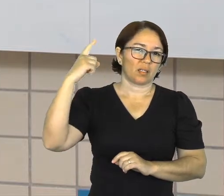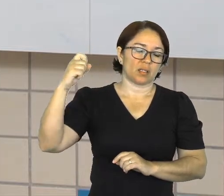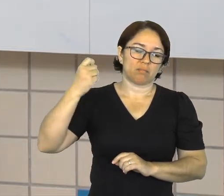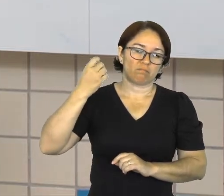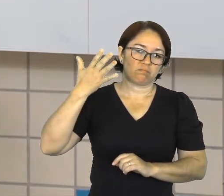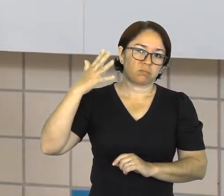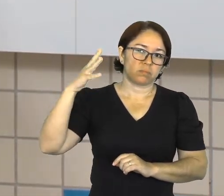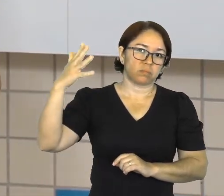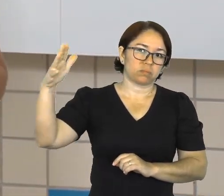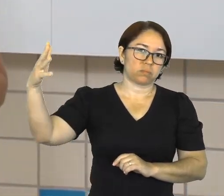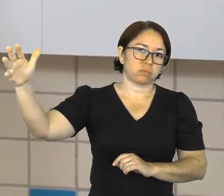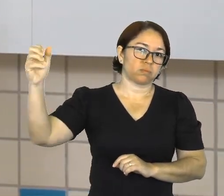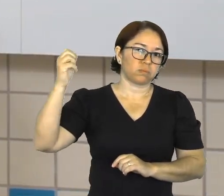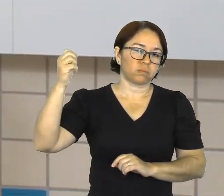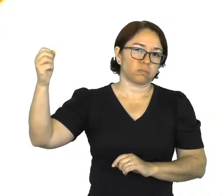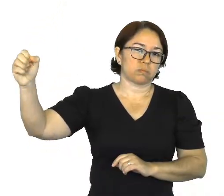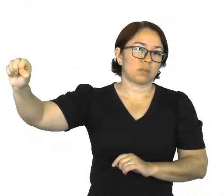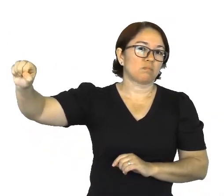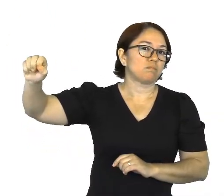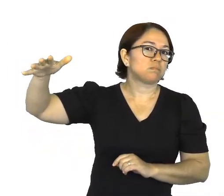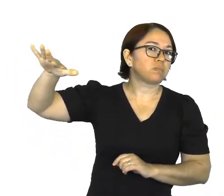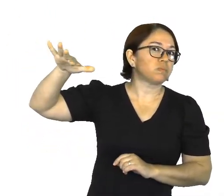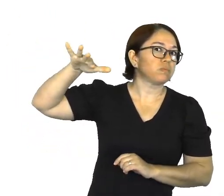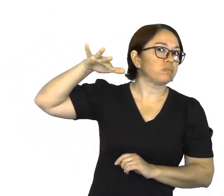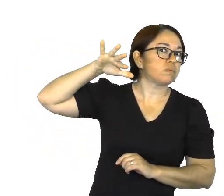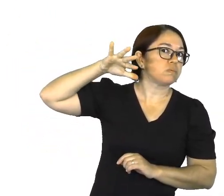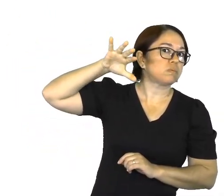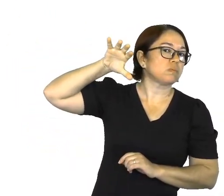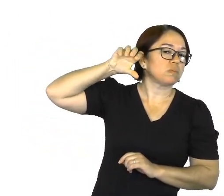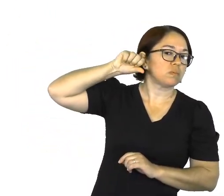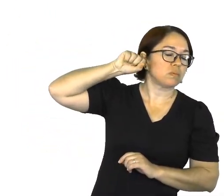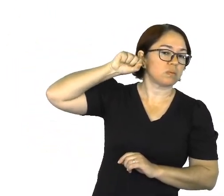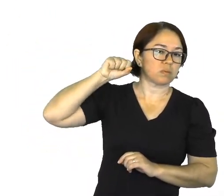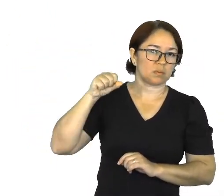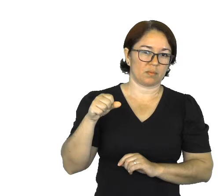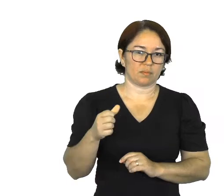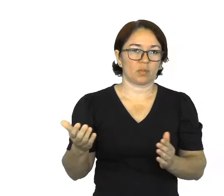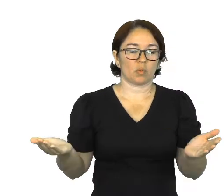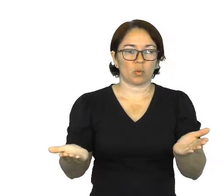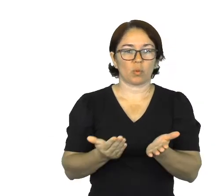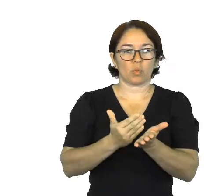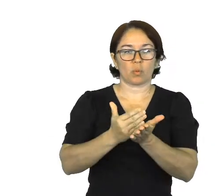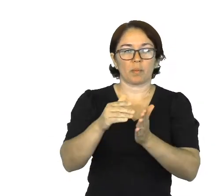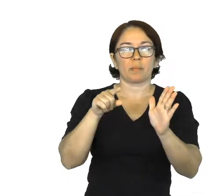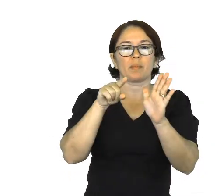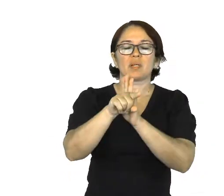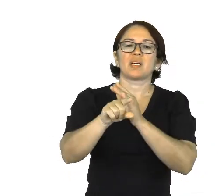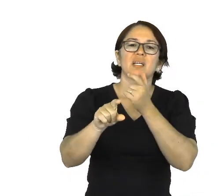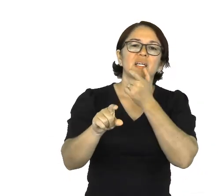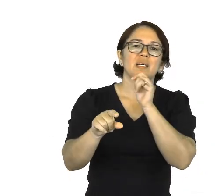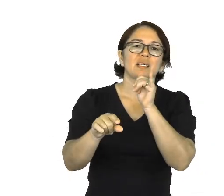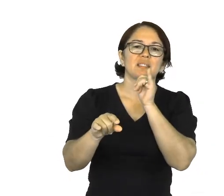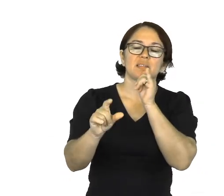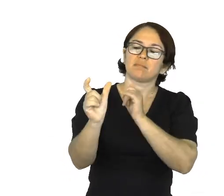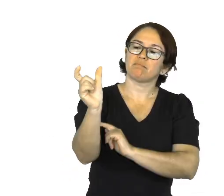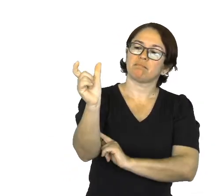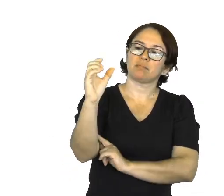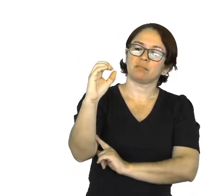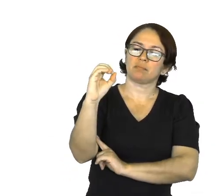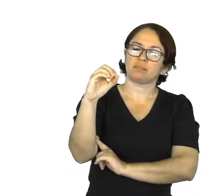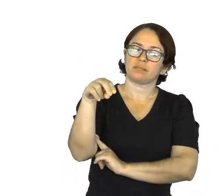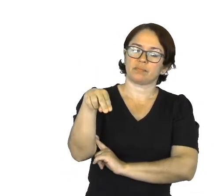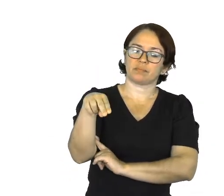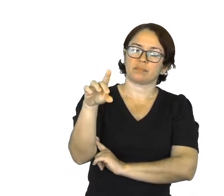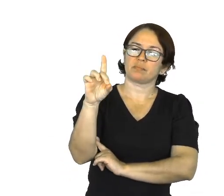E começa a aula de hoje com vocês fazendo a seguinte pergunta: o que é uma onda? Alguém